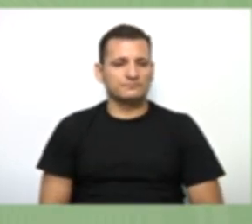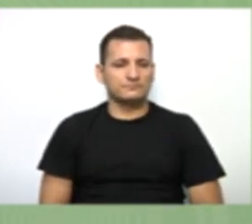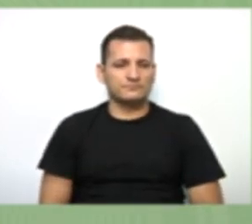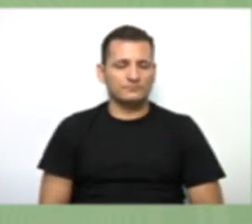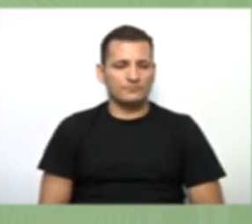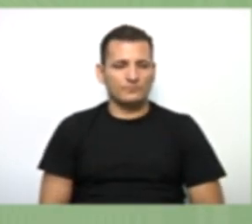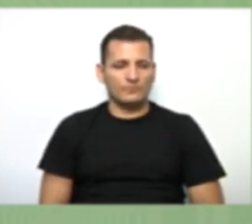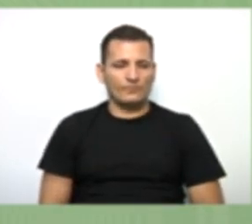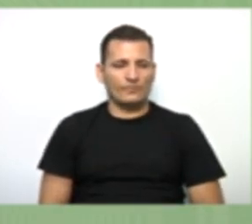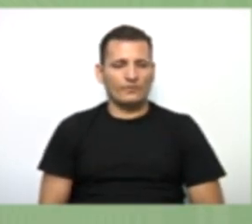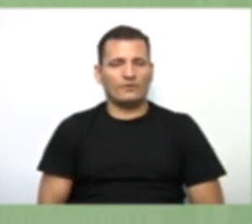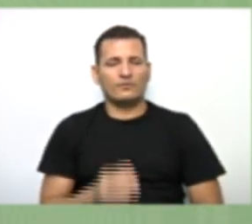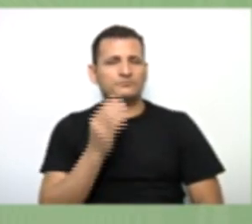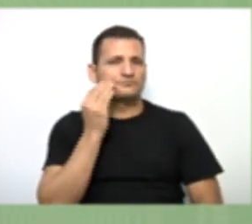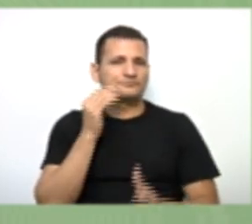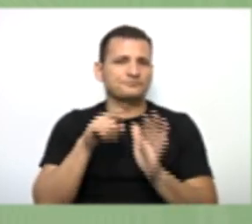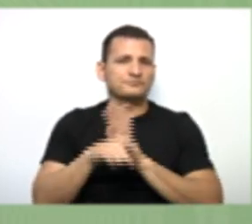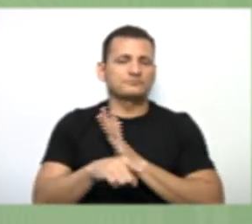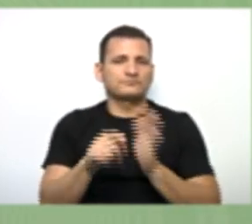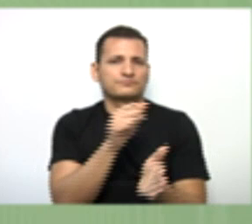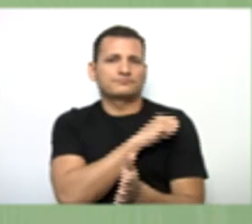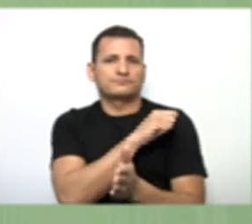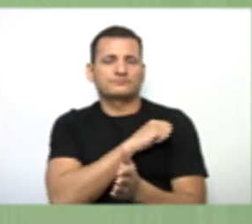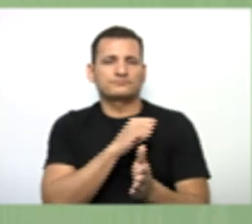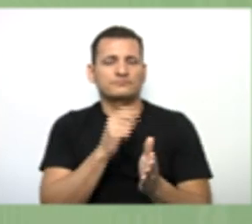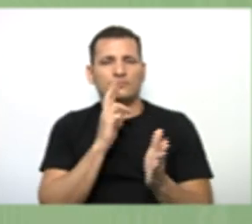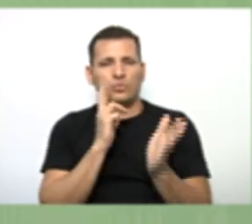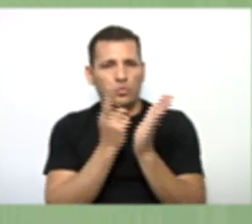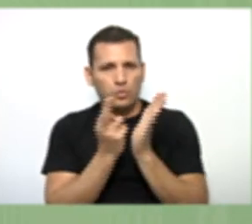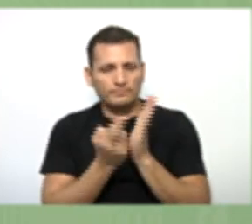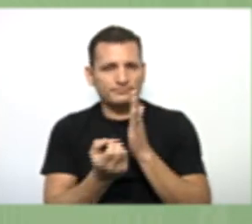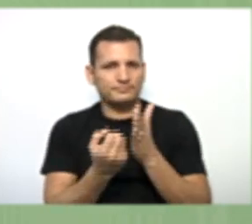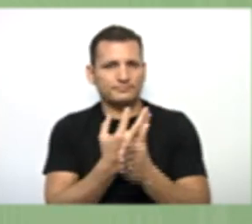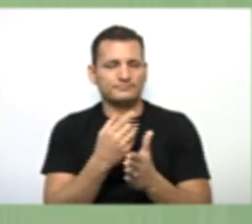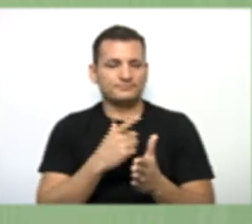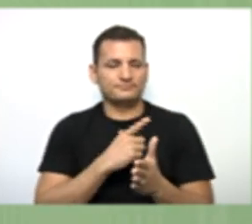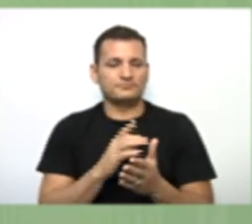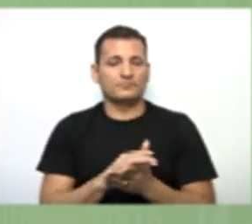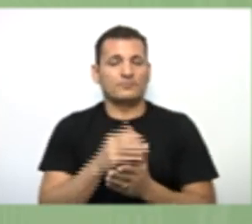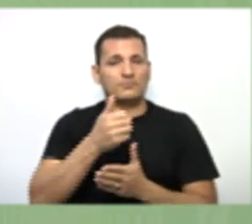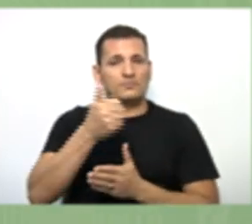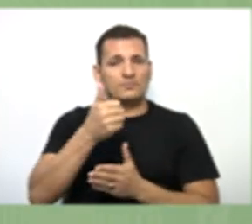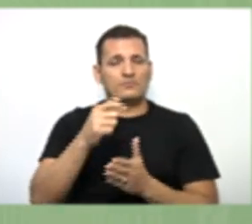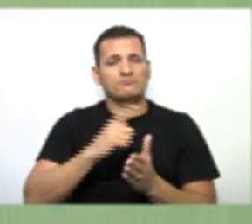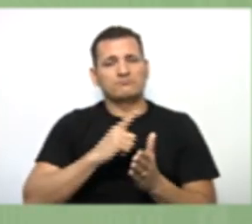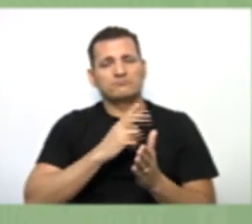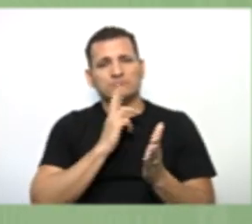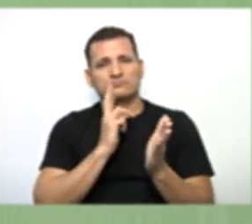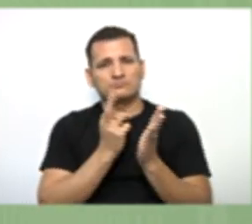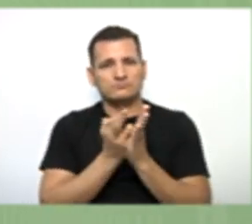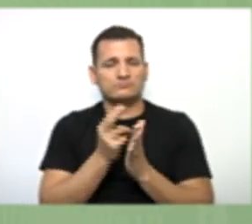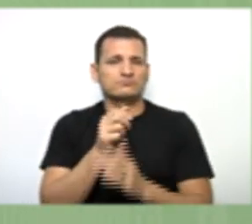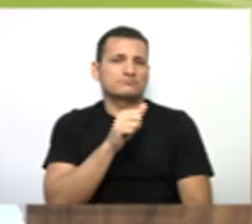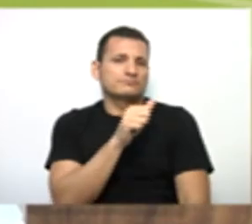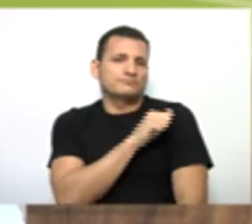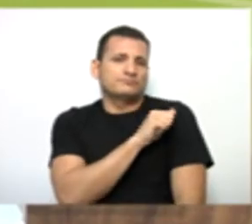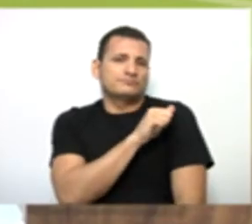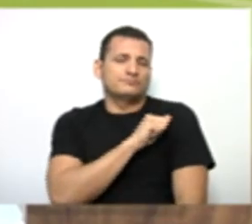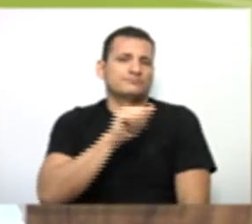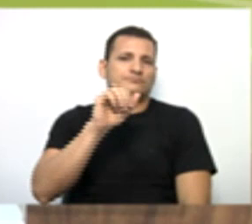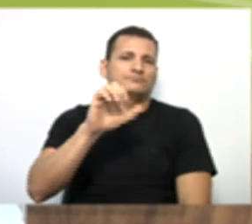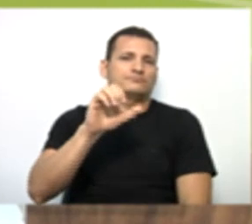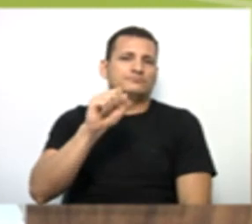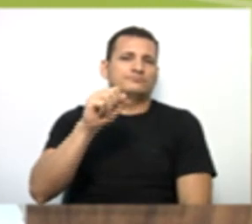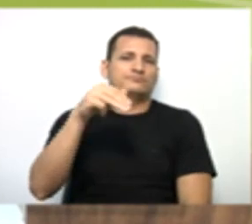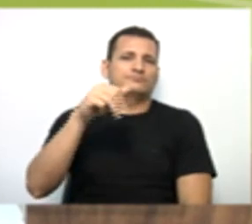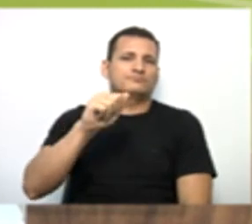vamos ver aí as questões, professor. O que é que o pessoal respondeu aí, professor? Então, para a questão 1, tivemos a resposta lá do Ismael, aluno Ismael lá de Cerejeiras,